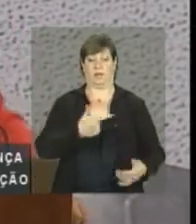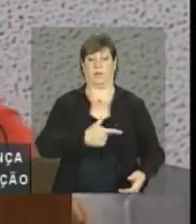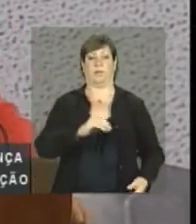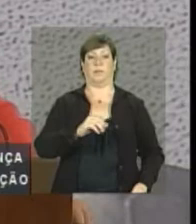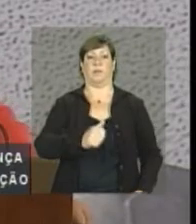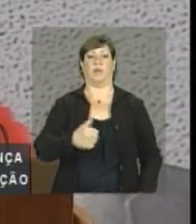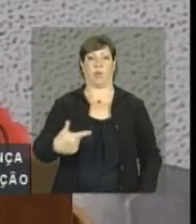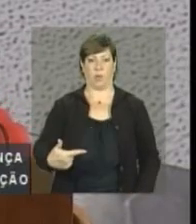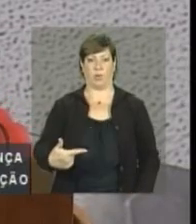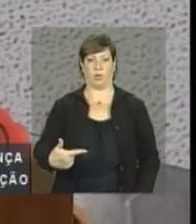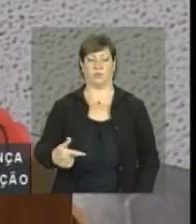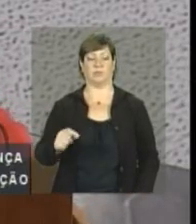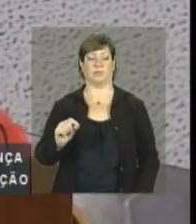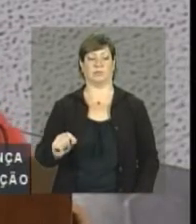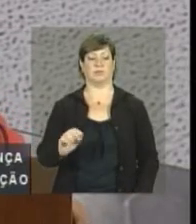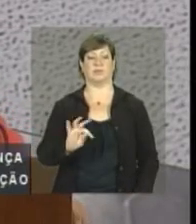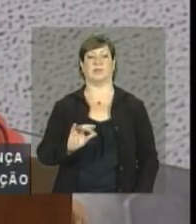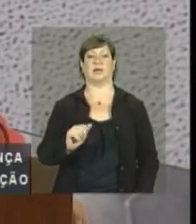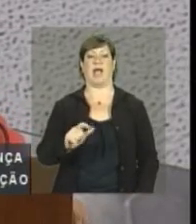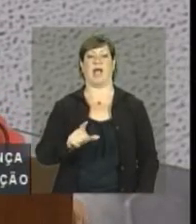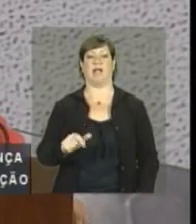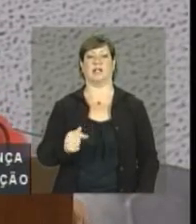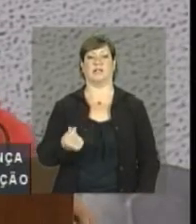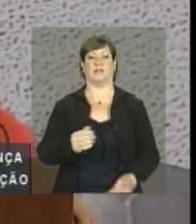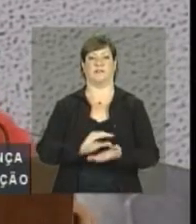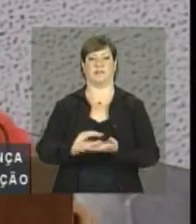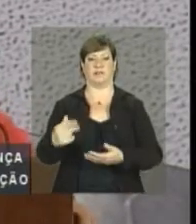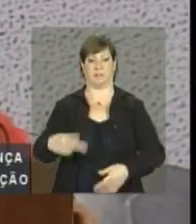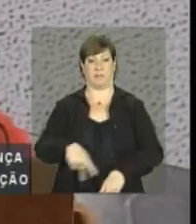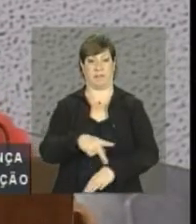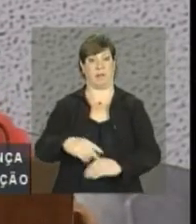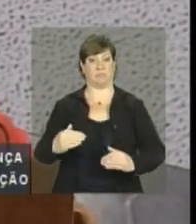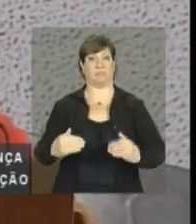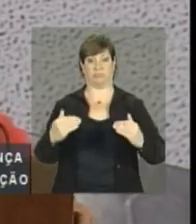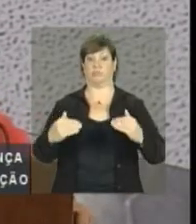2012, a taxa de investimento do país cresça.